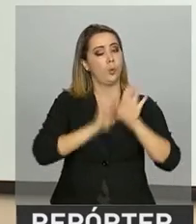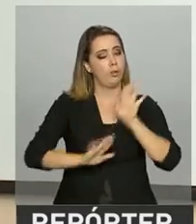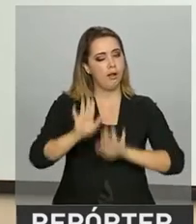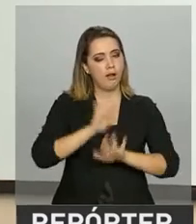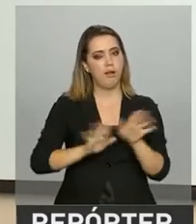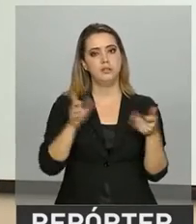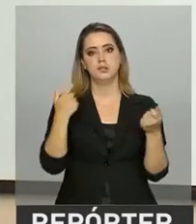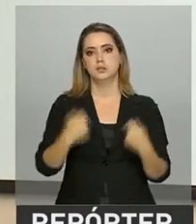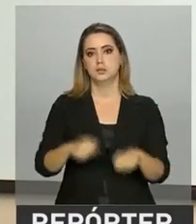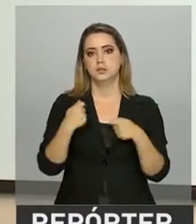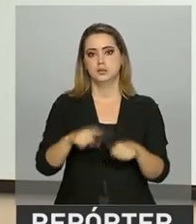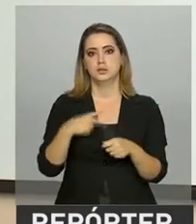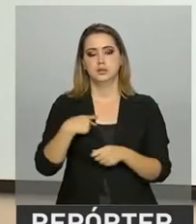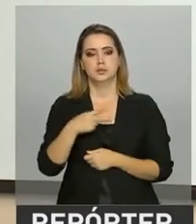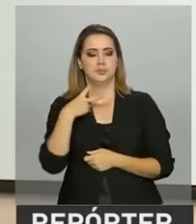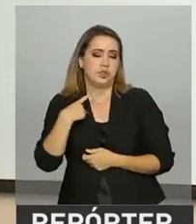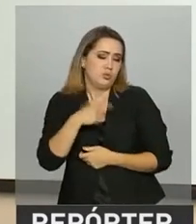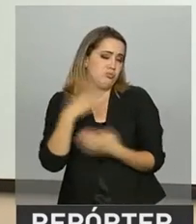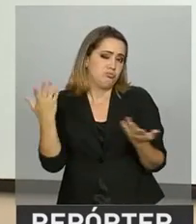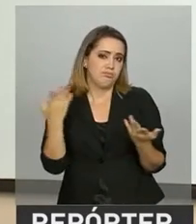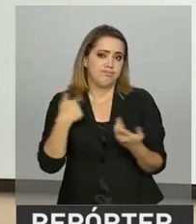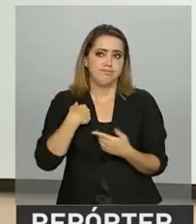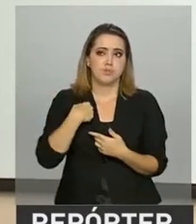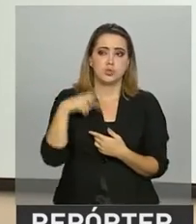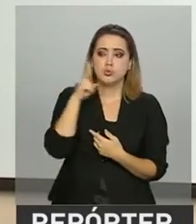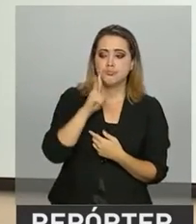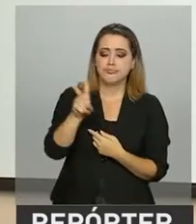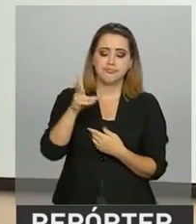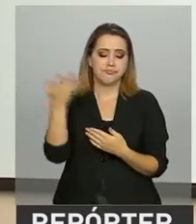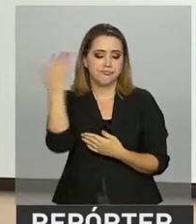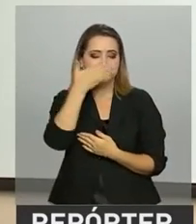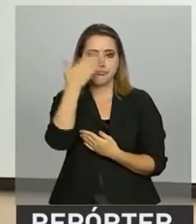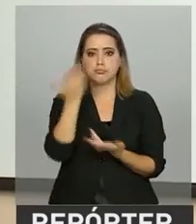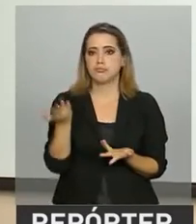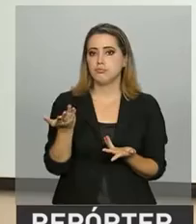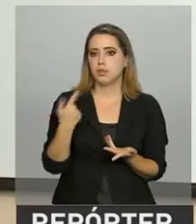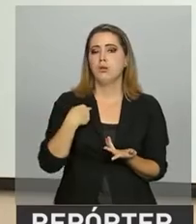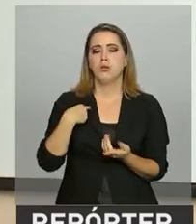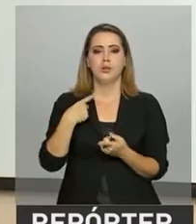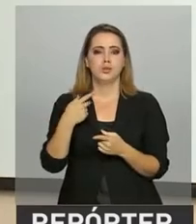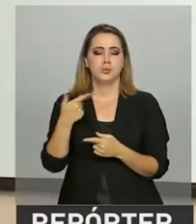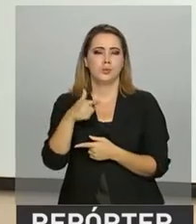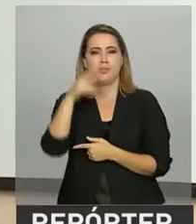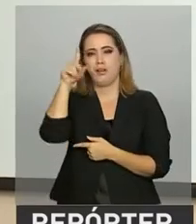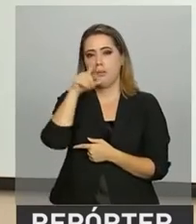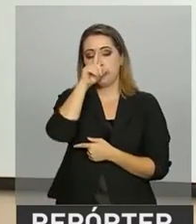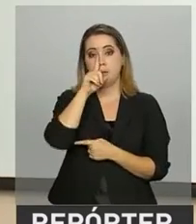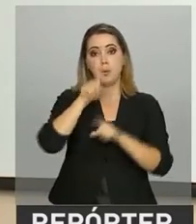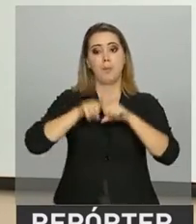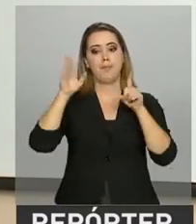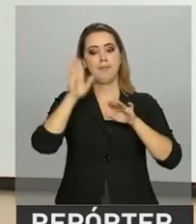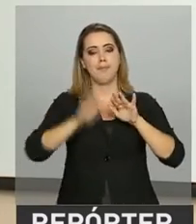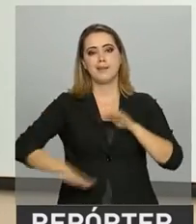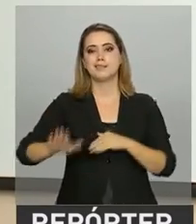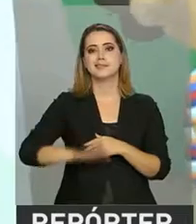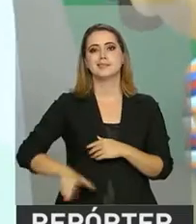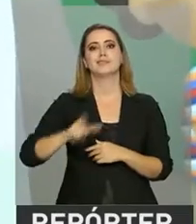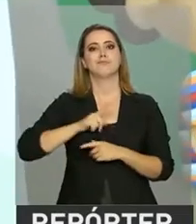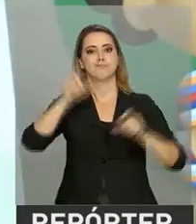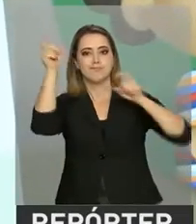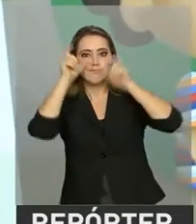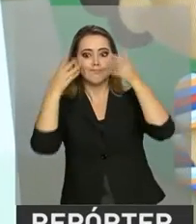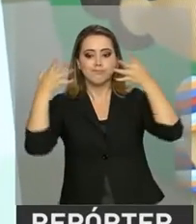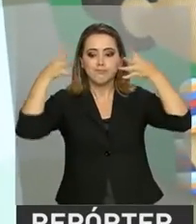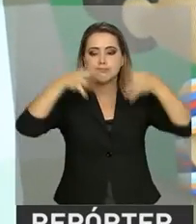elementos aqui pra gente produto é previsível né mas não percebemos um perigo se uma criança deixa pra ele e perigosos